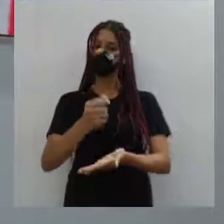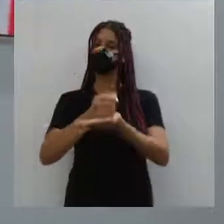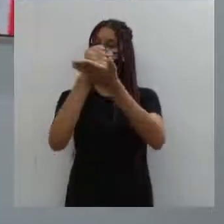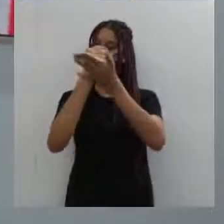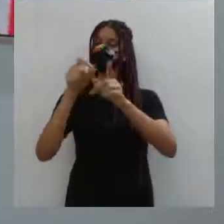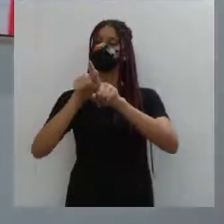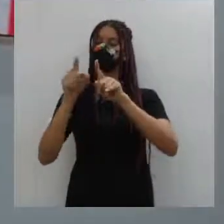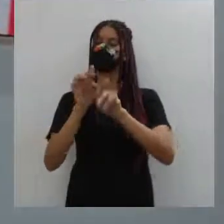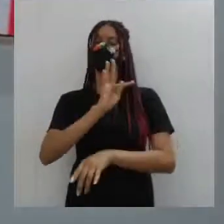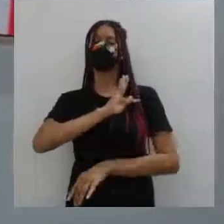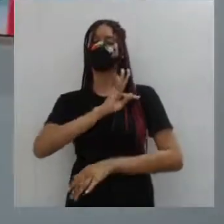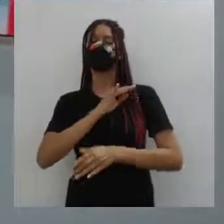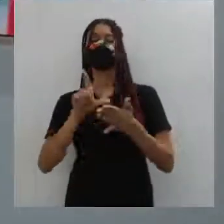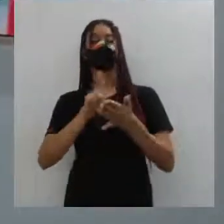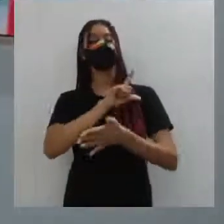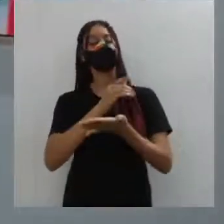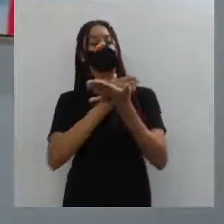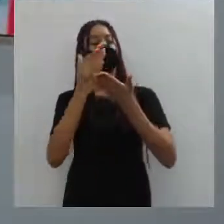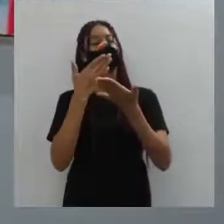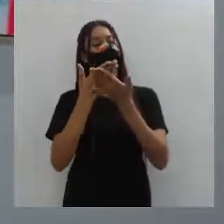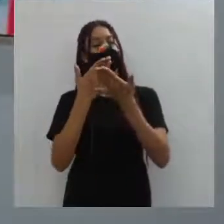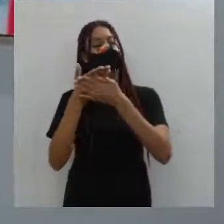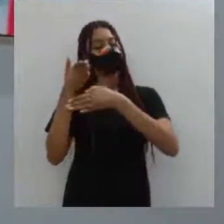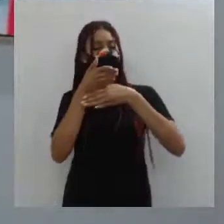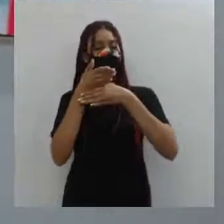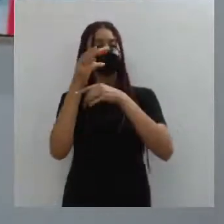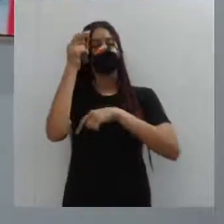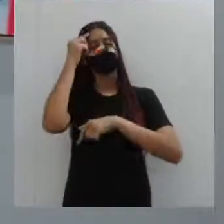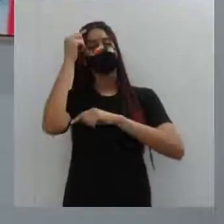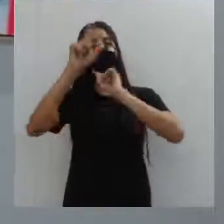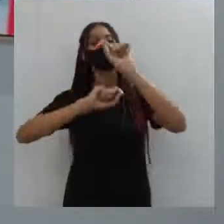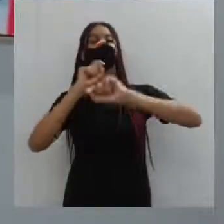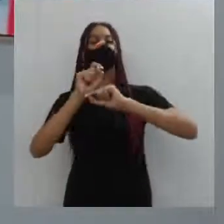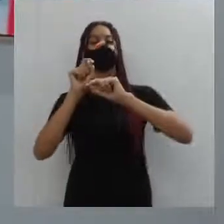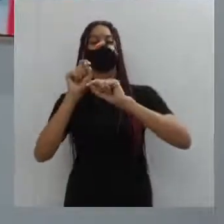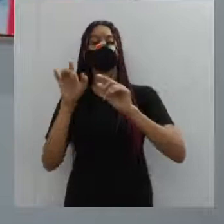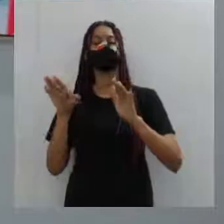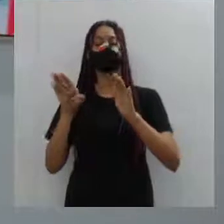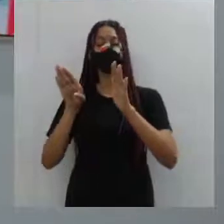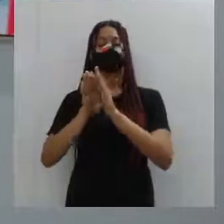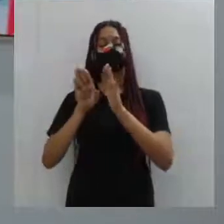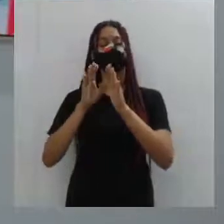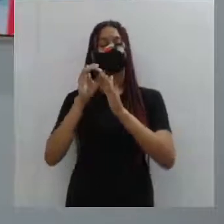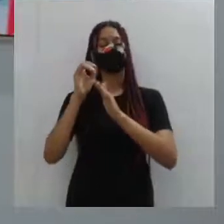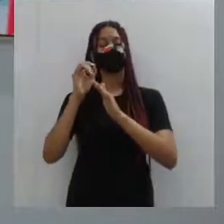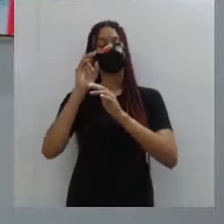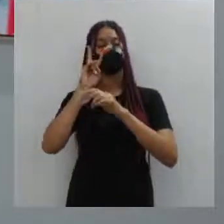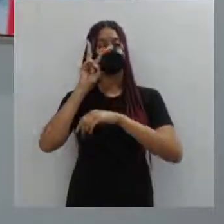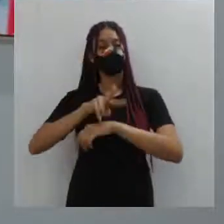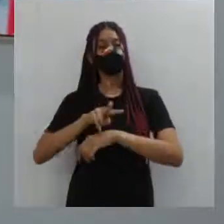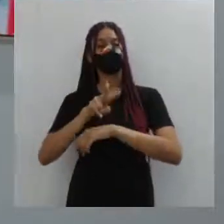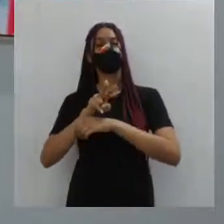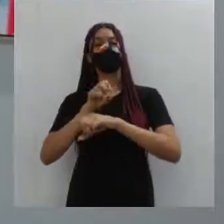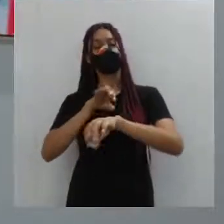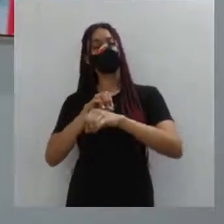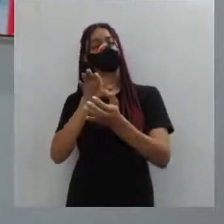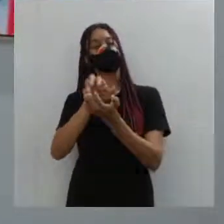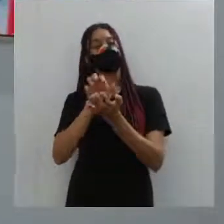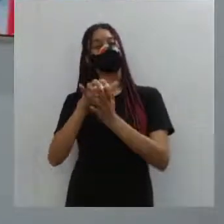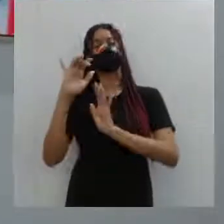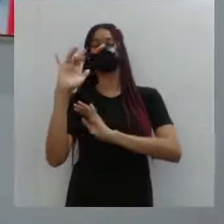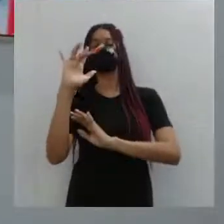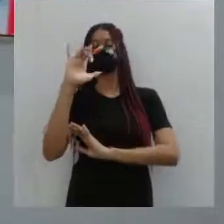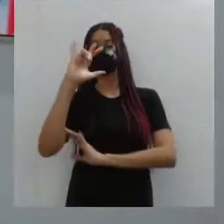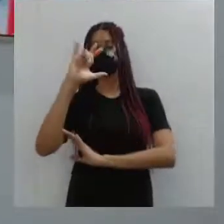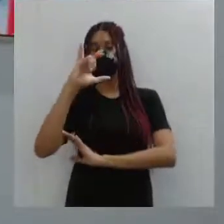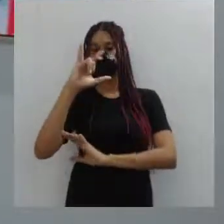antes de começar a nossa videoaula, pensa logo assim, ó, entrar no Educa PE. Então não pode estar de fora do Instagram, Robertão